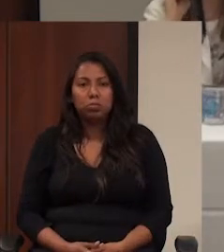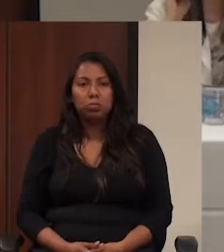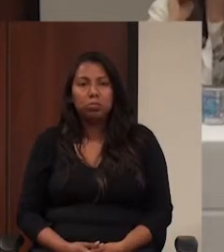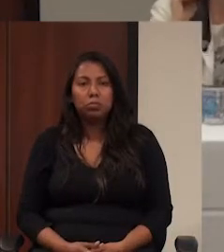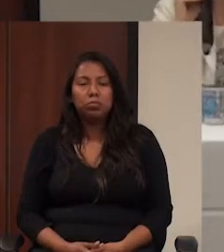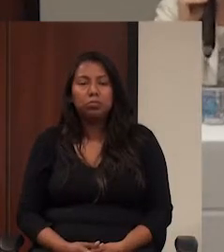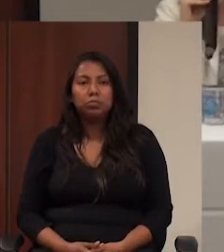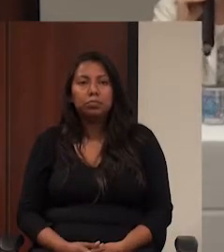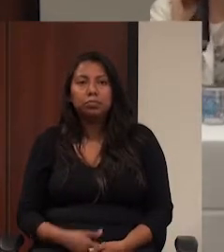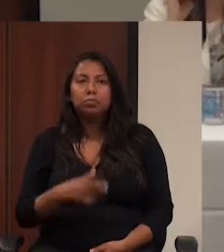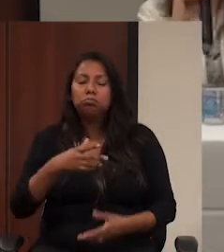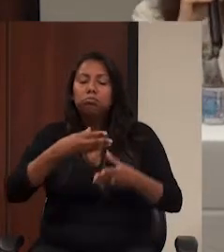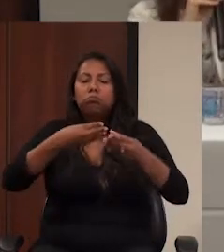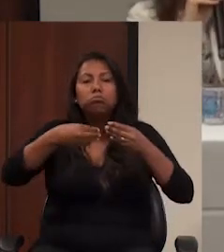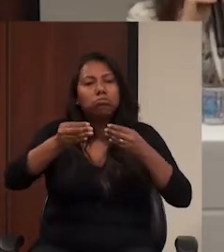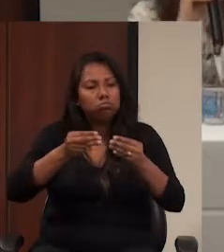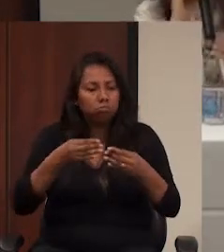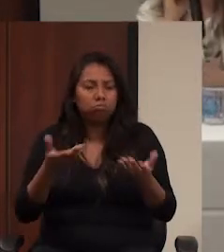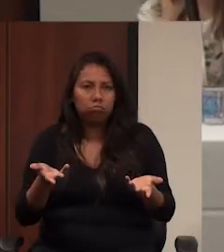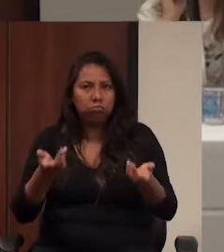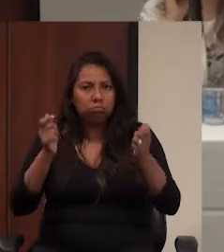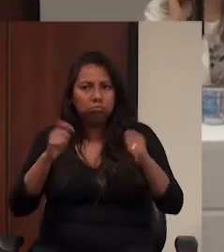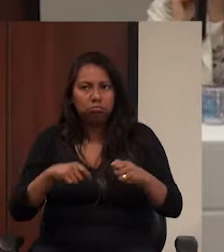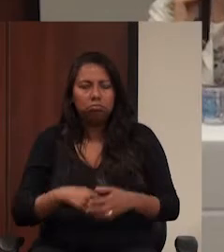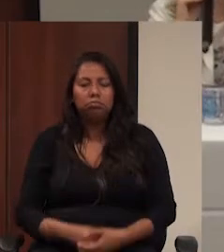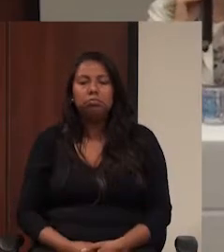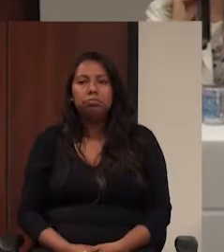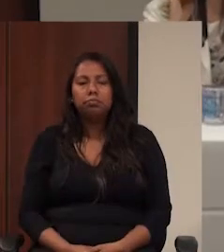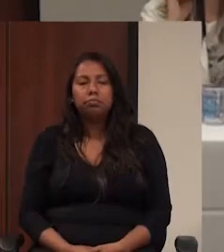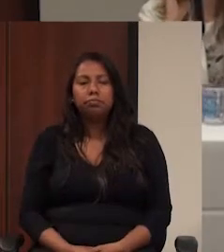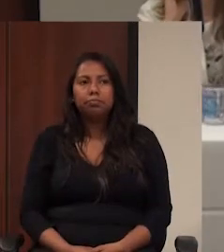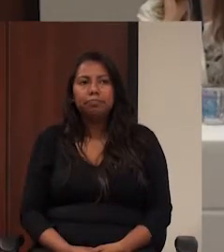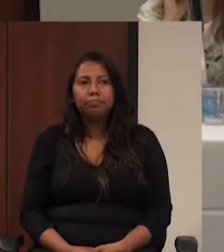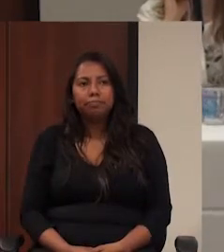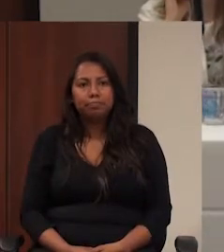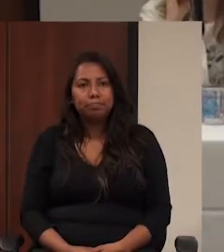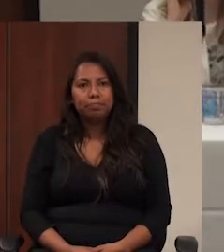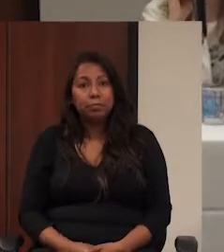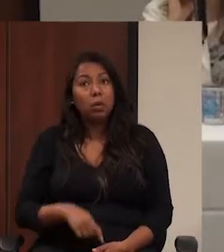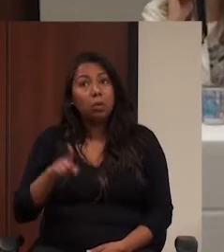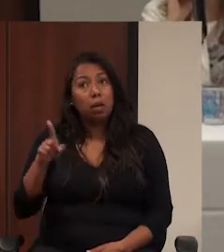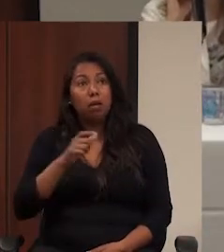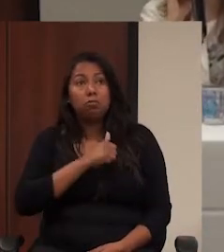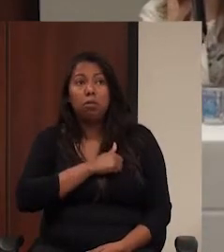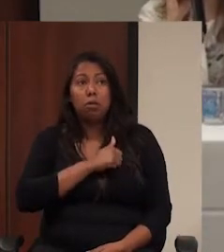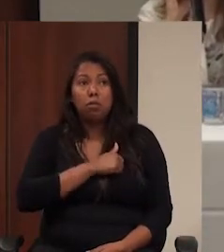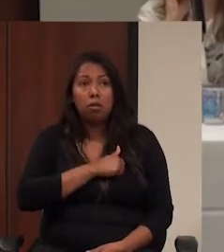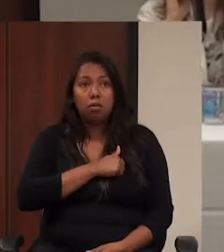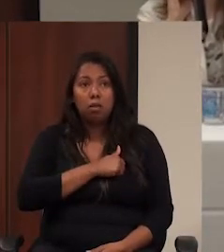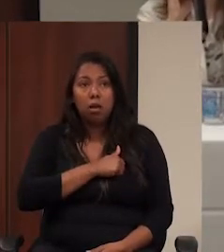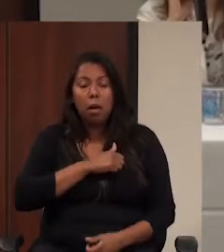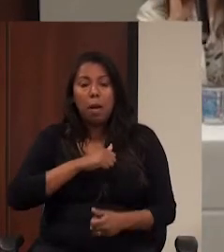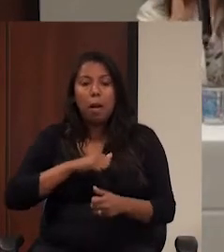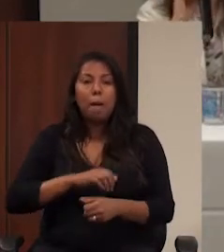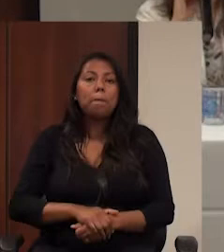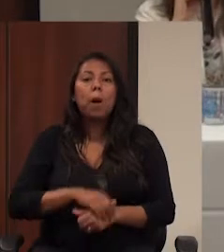vale-se de uma definição flexível de capacidade. E o que é interessante aqui é que nesse mecanismo do Canadá, a gente altera o ônus